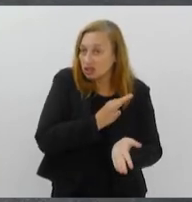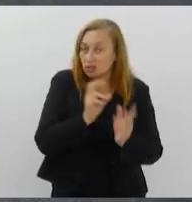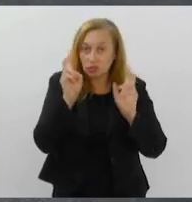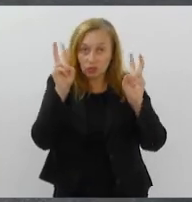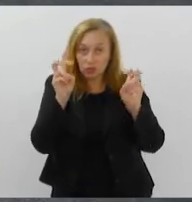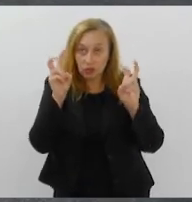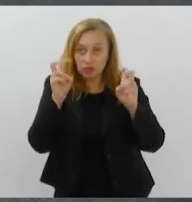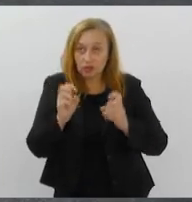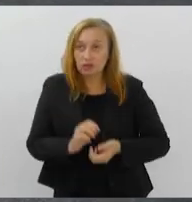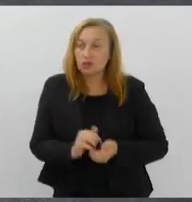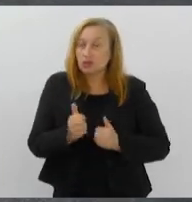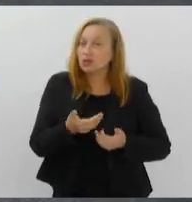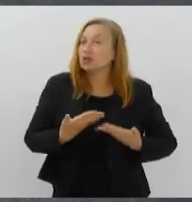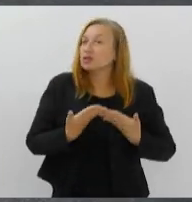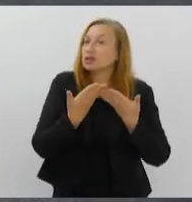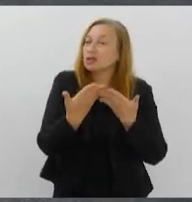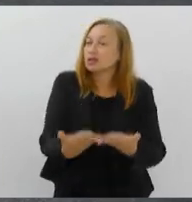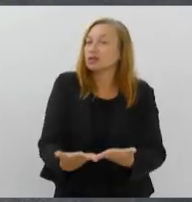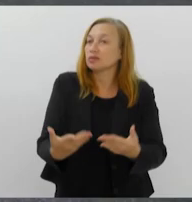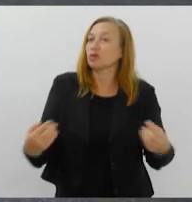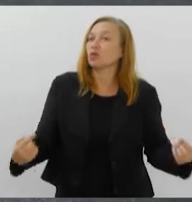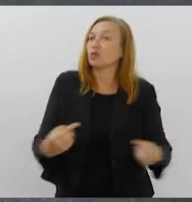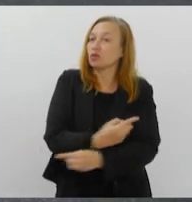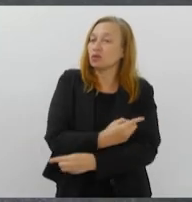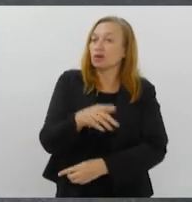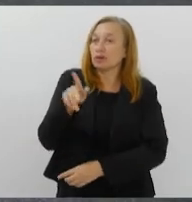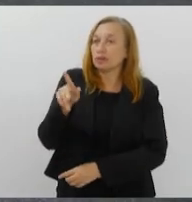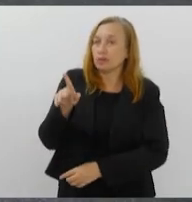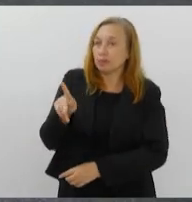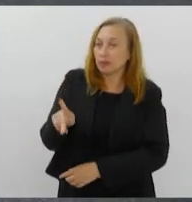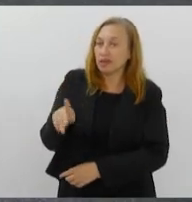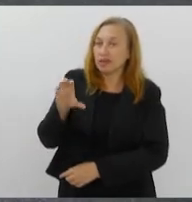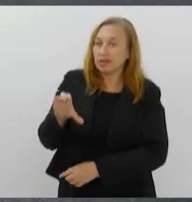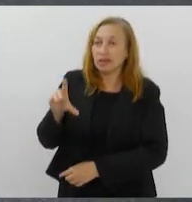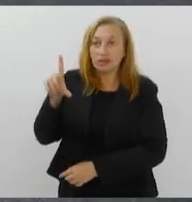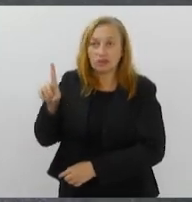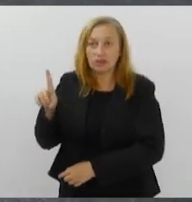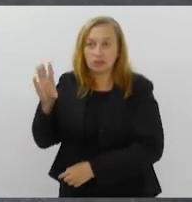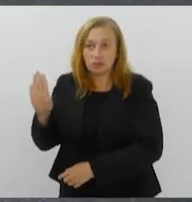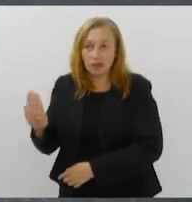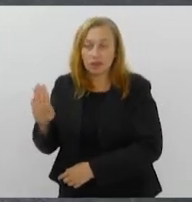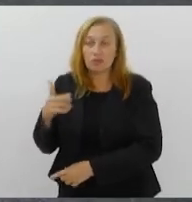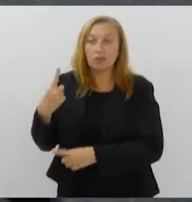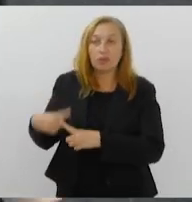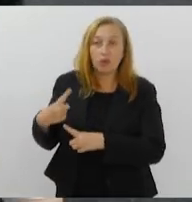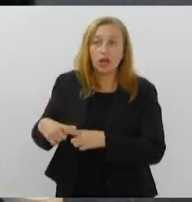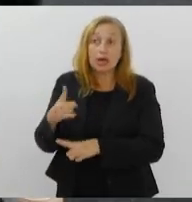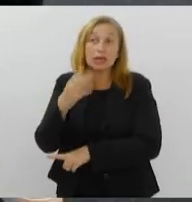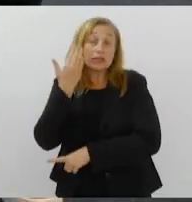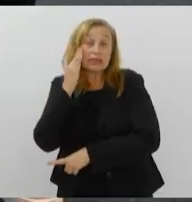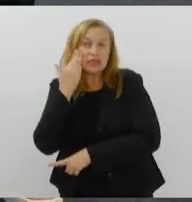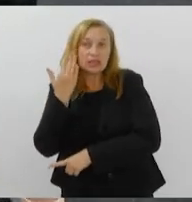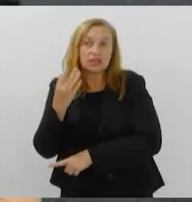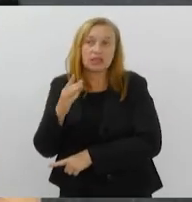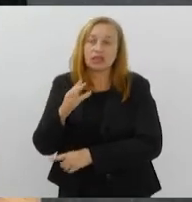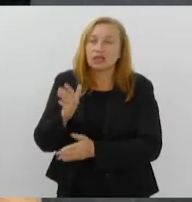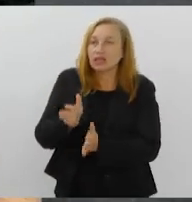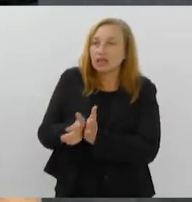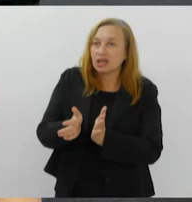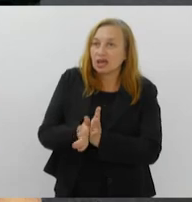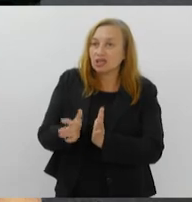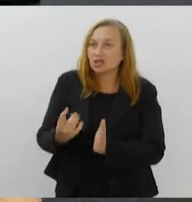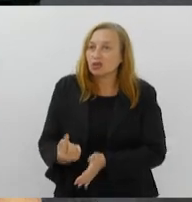matéria, nós encaminhamos contrário à bancada do PCdoB, porque, apesar de nós entendermos que subsídios são um